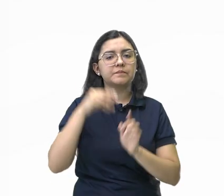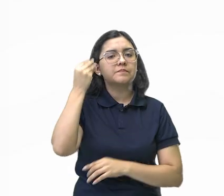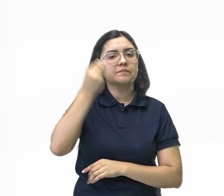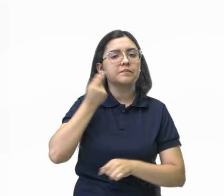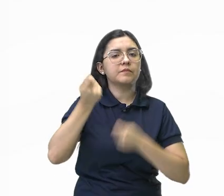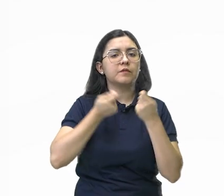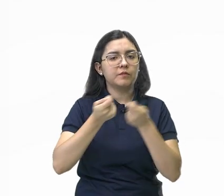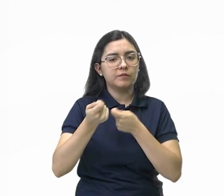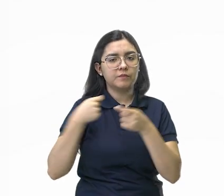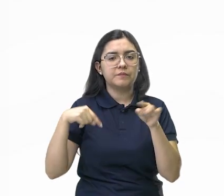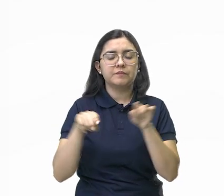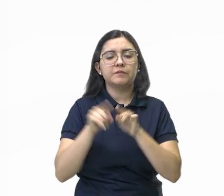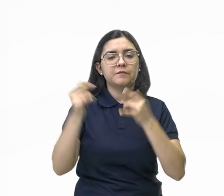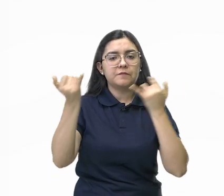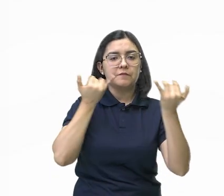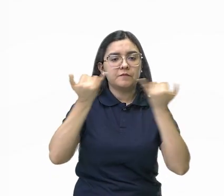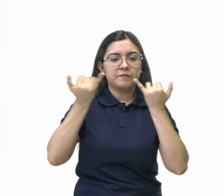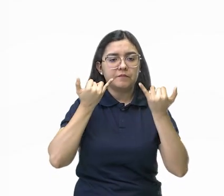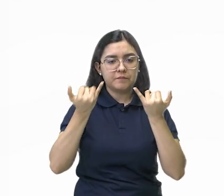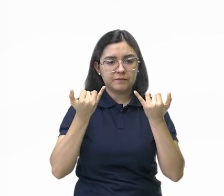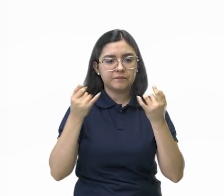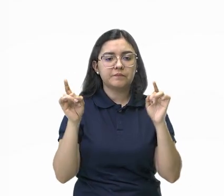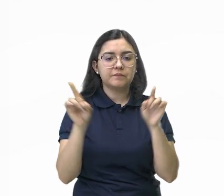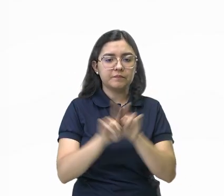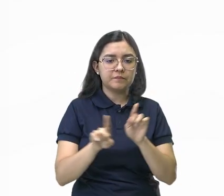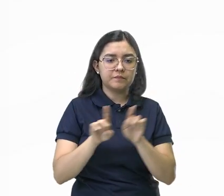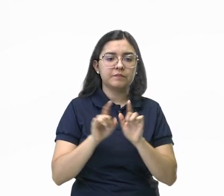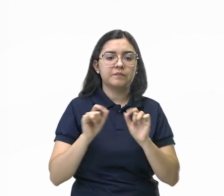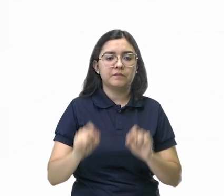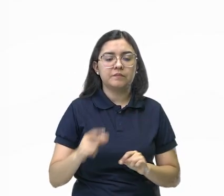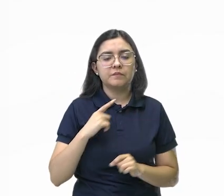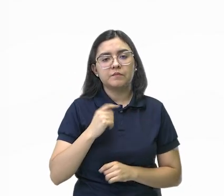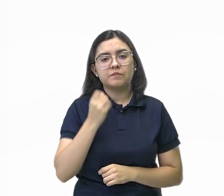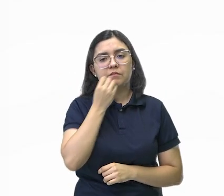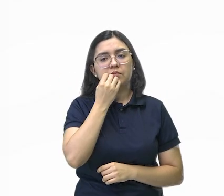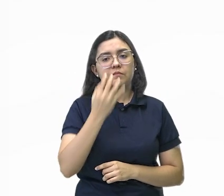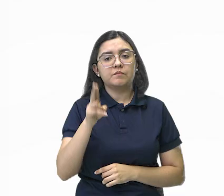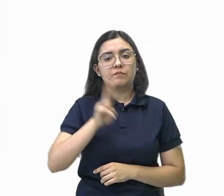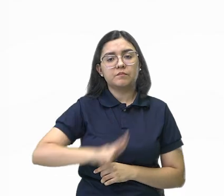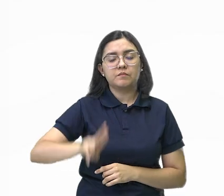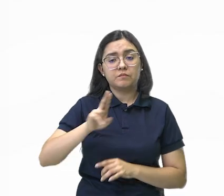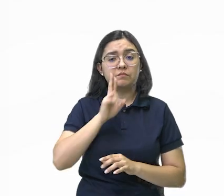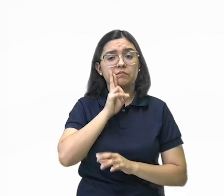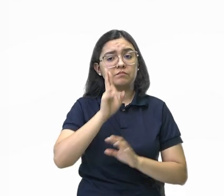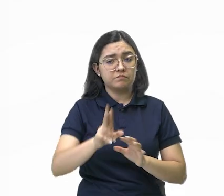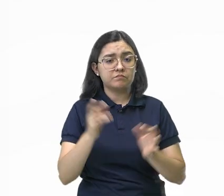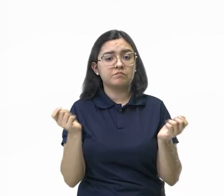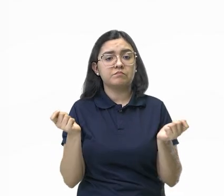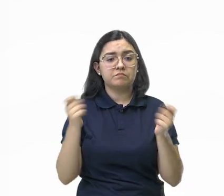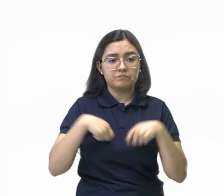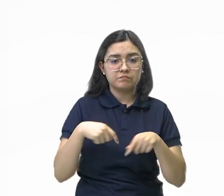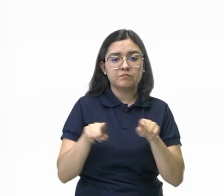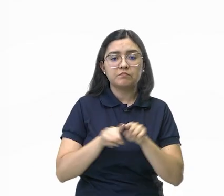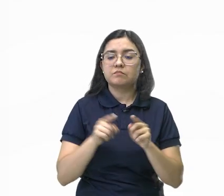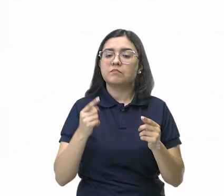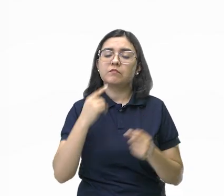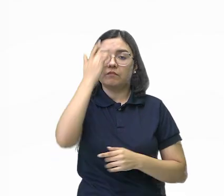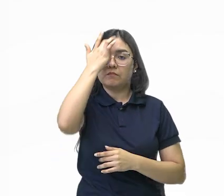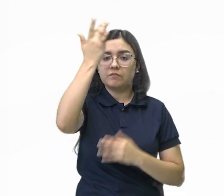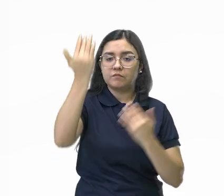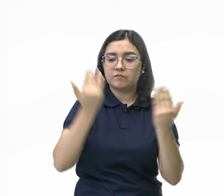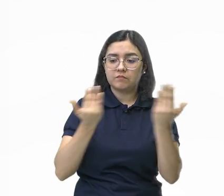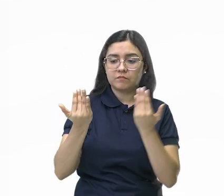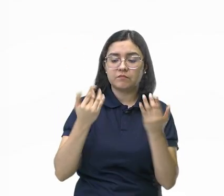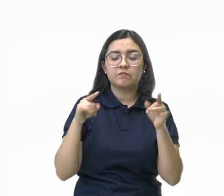controlados, dados de sensores. Vantagem do uso são os resultados precisos e fáceis de comparar. E